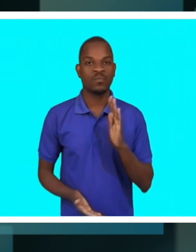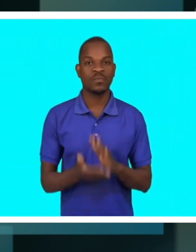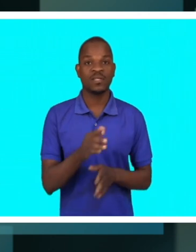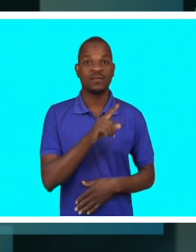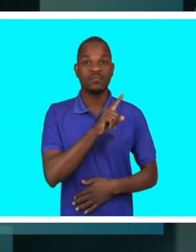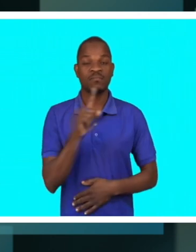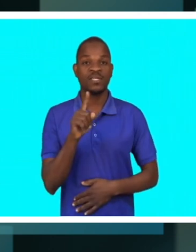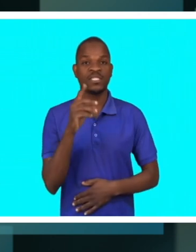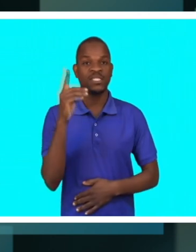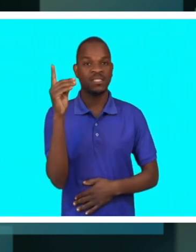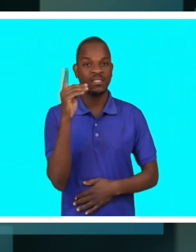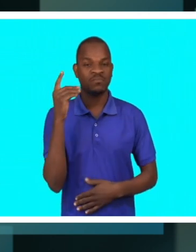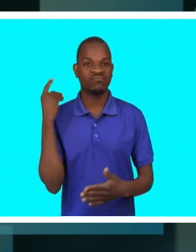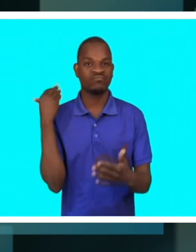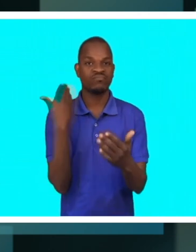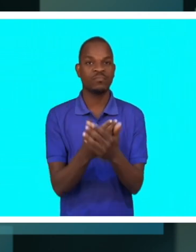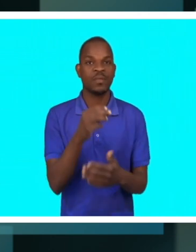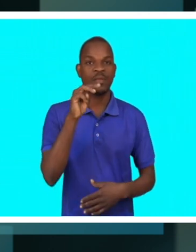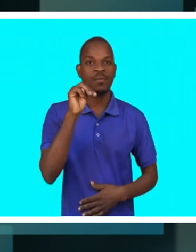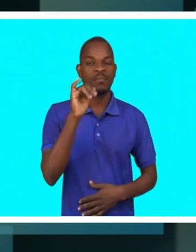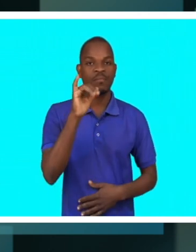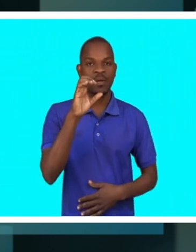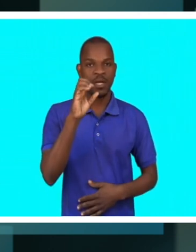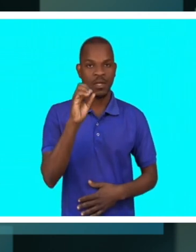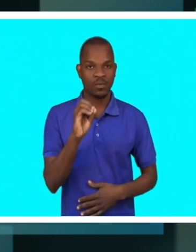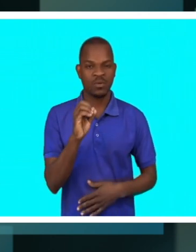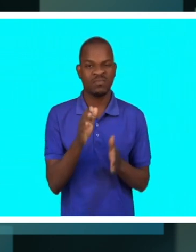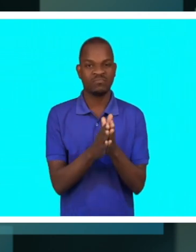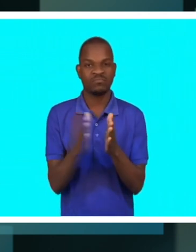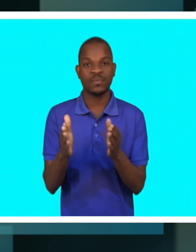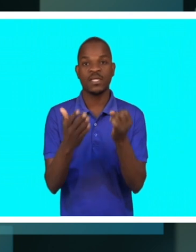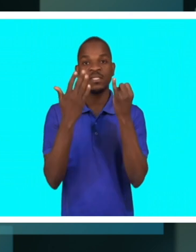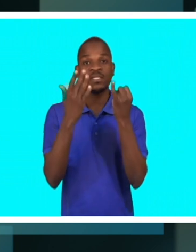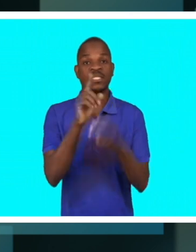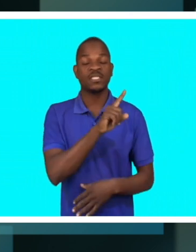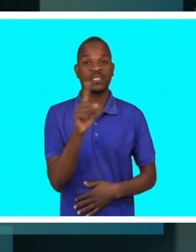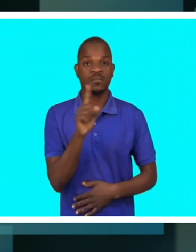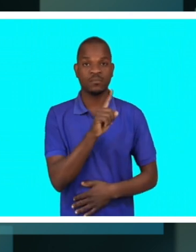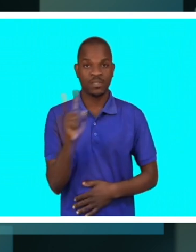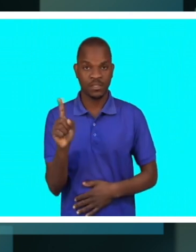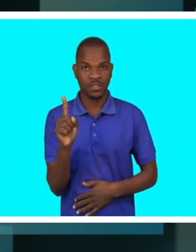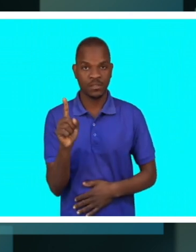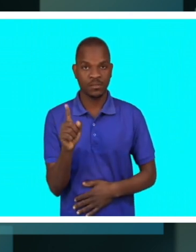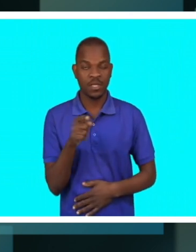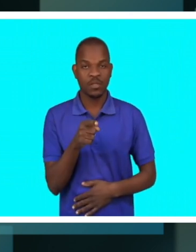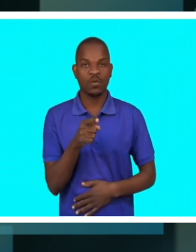A partir de dezembro até maio, estamos a falar no espaço de seis meses,